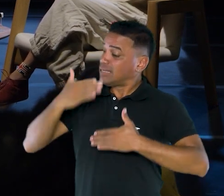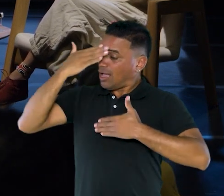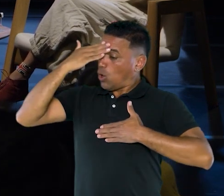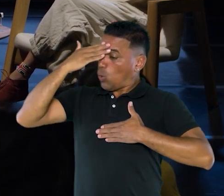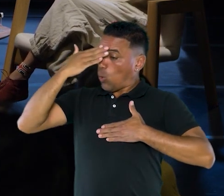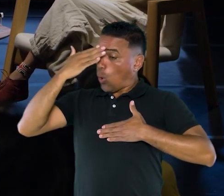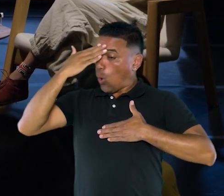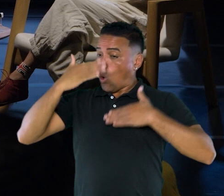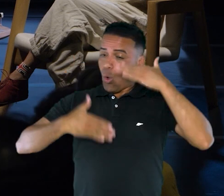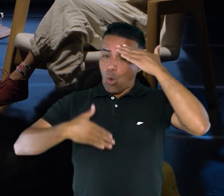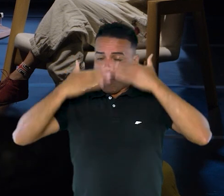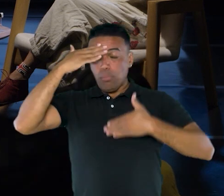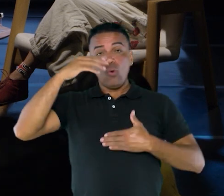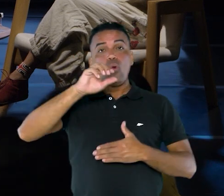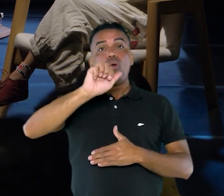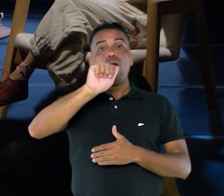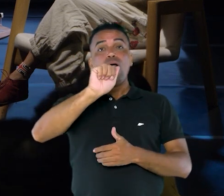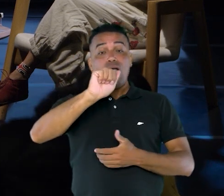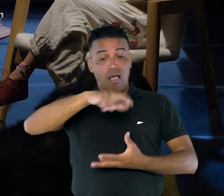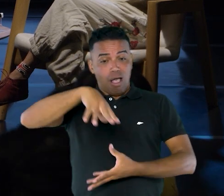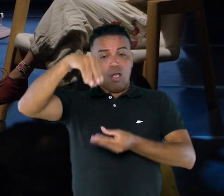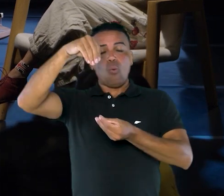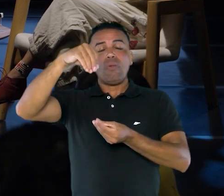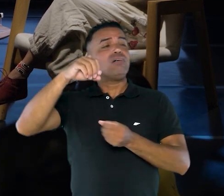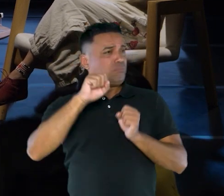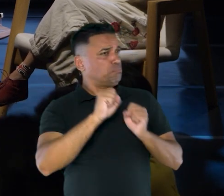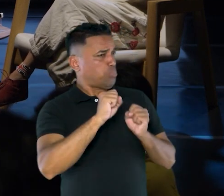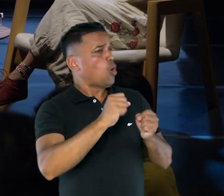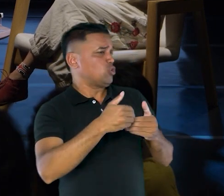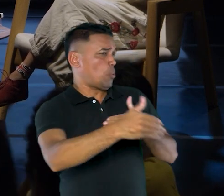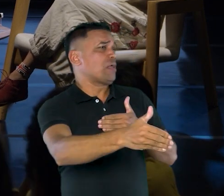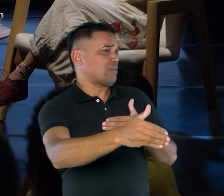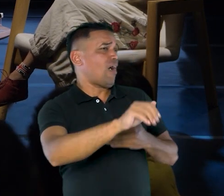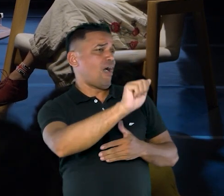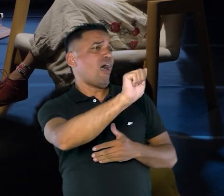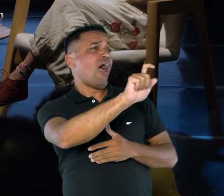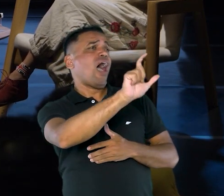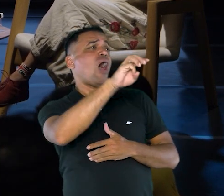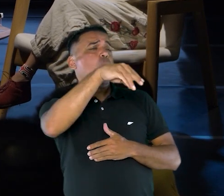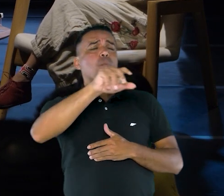alma? Eu acho que a gente pode começar pela alma.